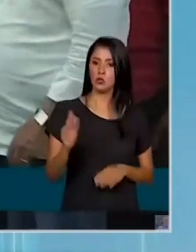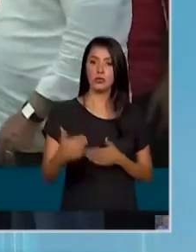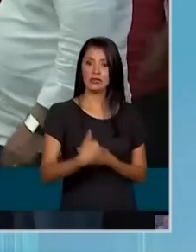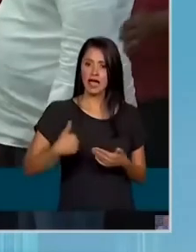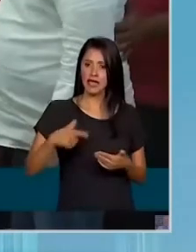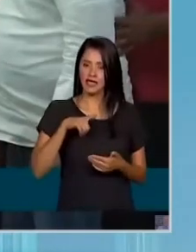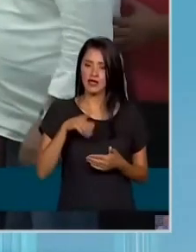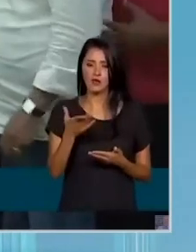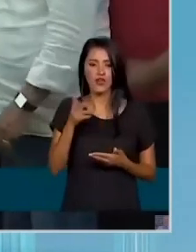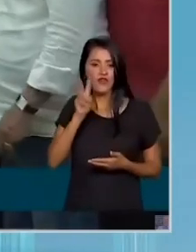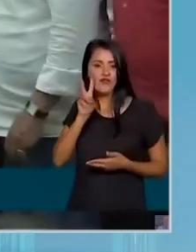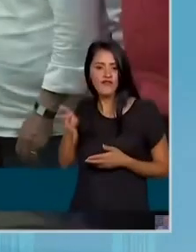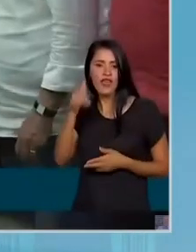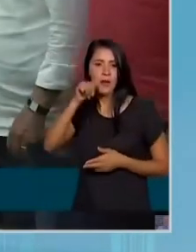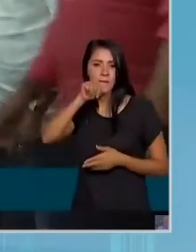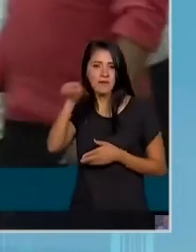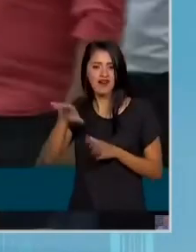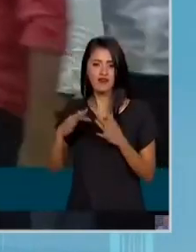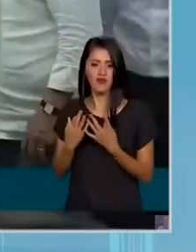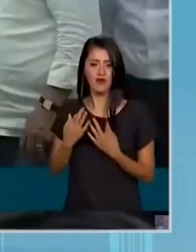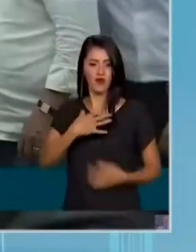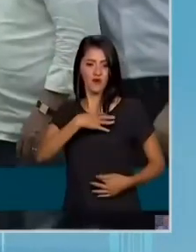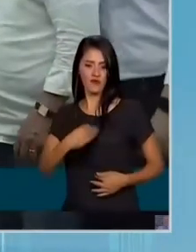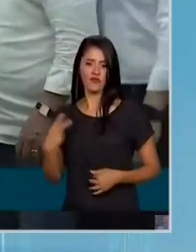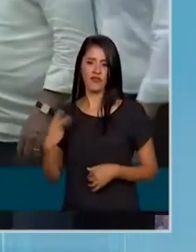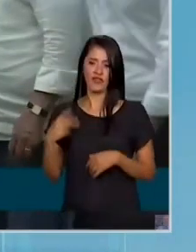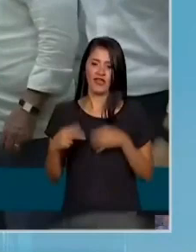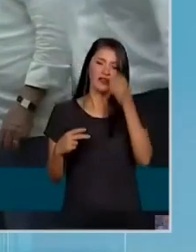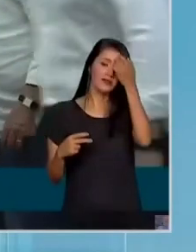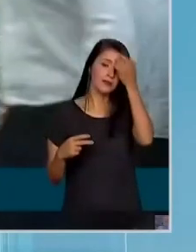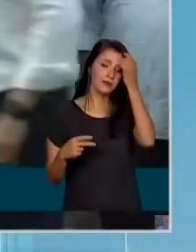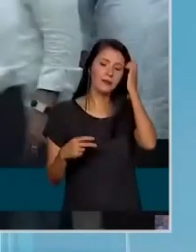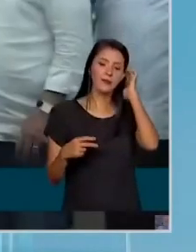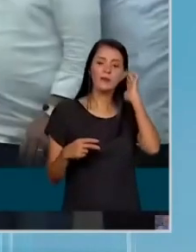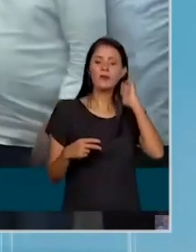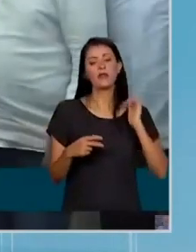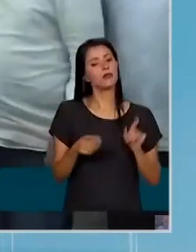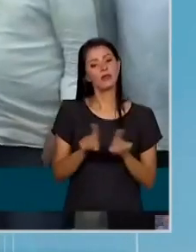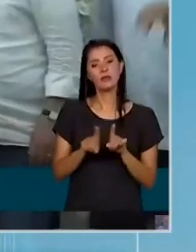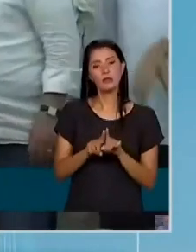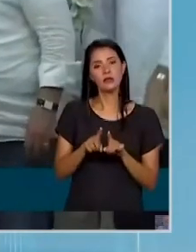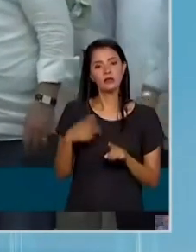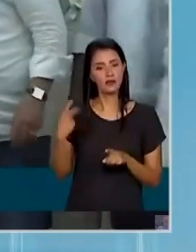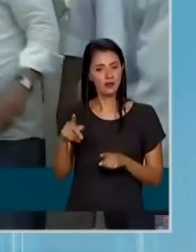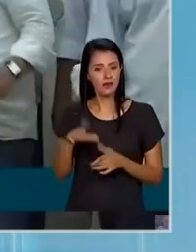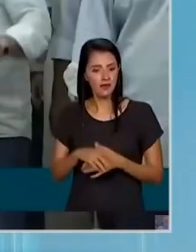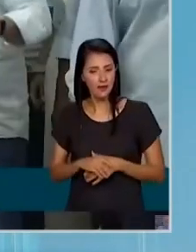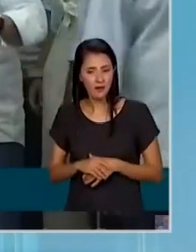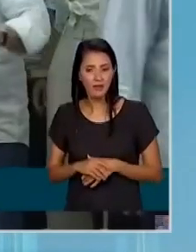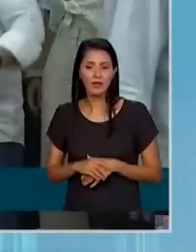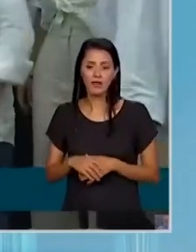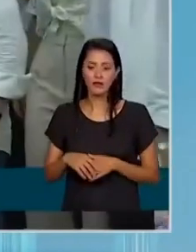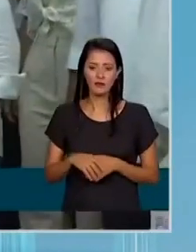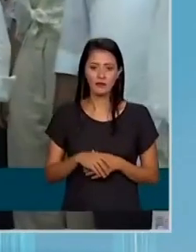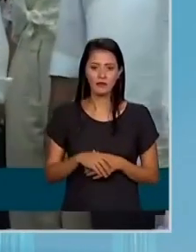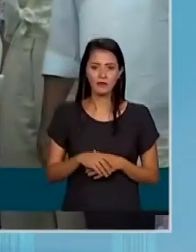Minha Vida. Mas a faixa 1 foi alterada no governo do presidente Jair Bolsonaro. E havia, inclusive, aí um grupo que teria que